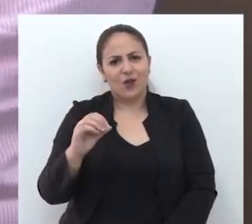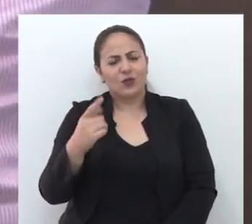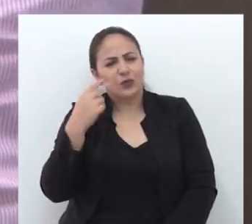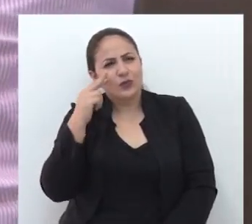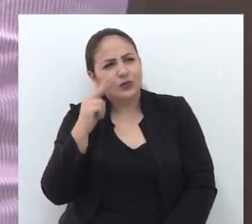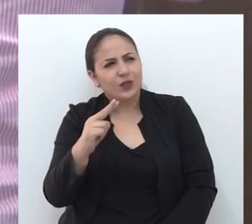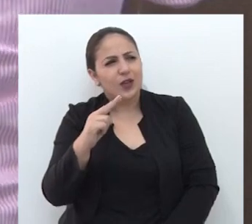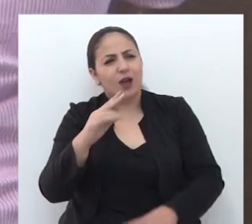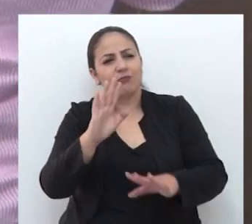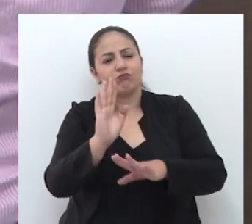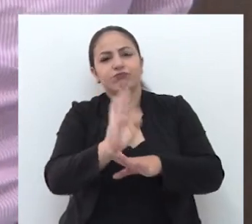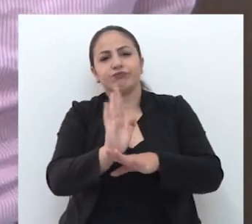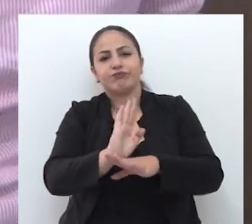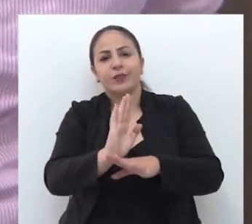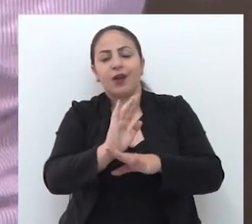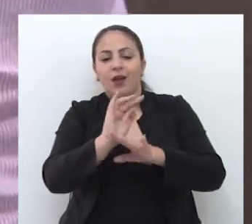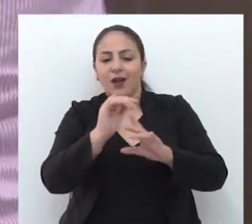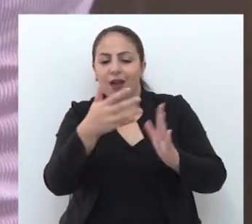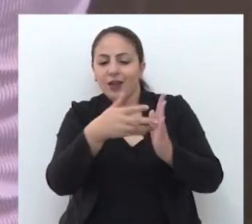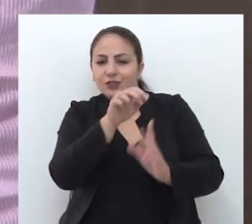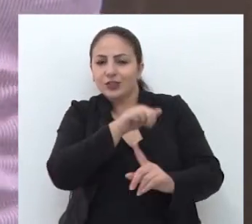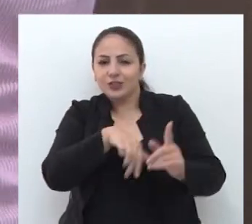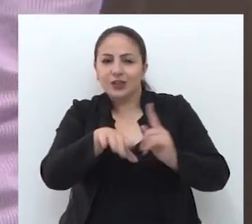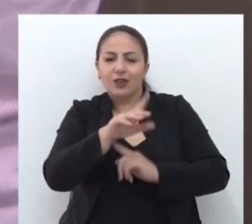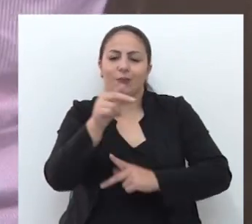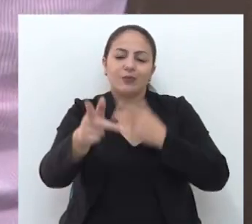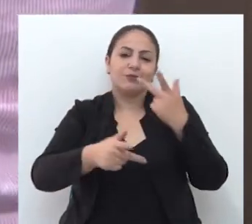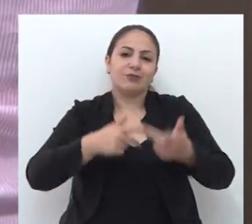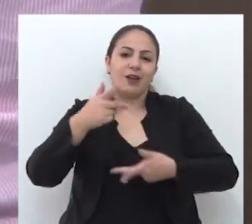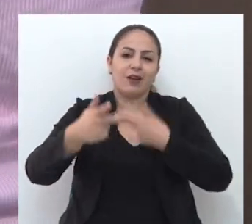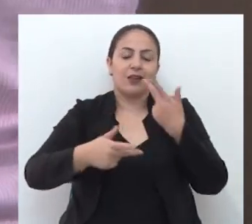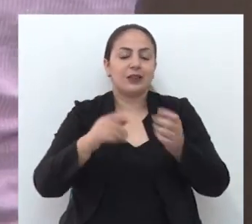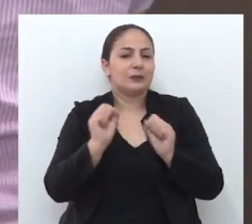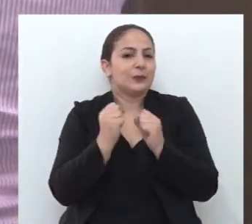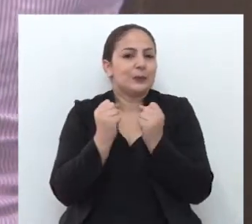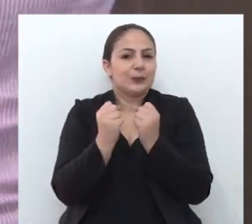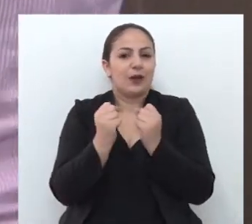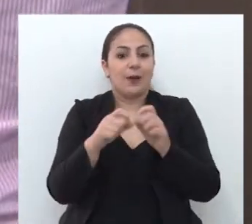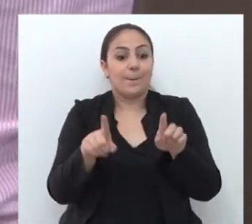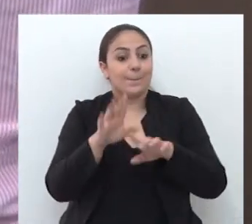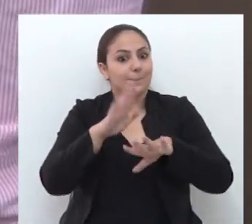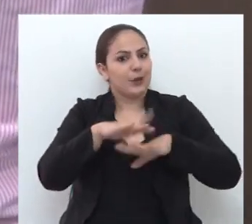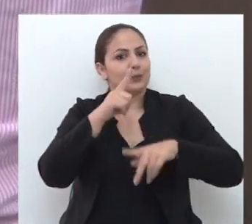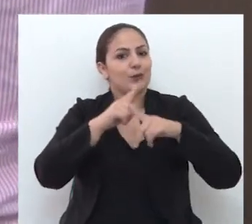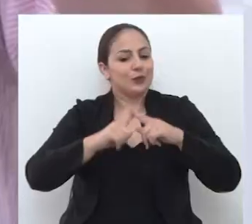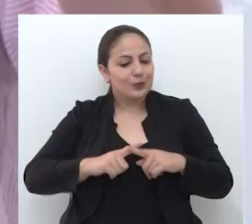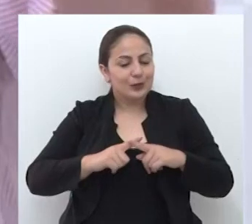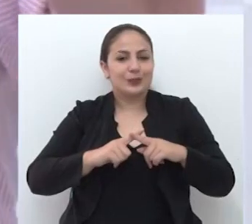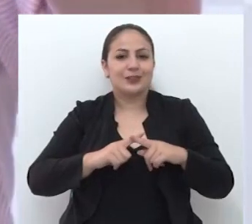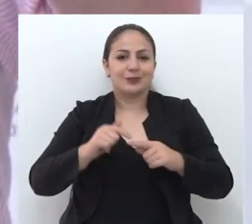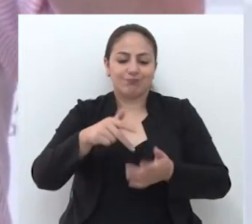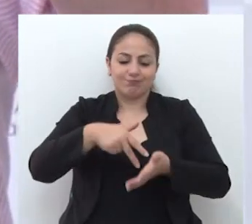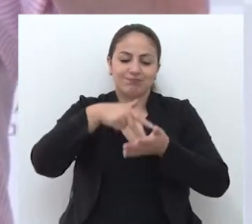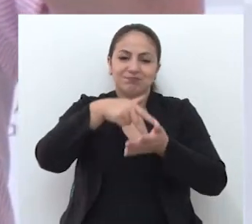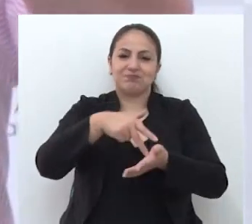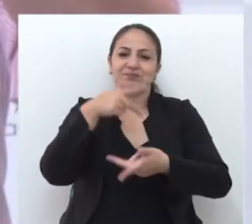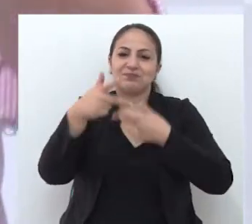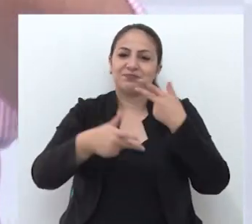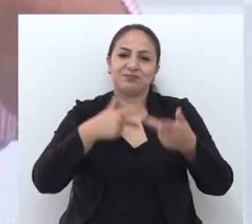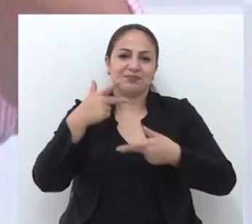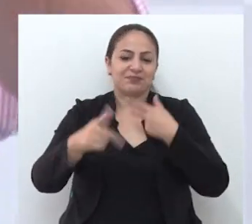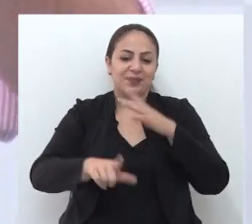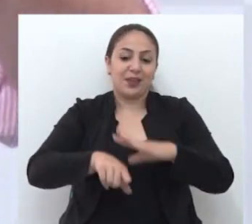discursos entusiasmados, mais uma vez ele ocupou a tribuna para enaltecer a sua escolha. De acordo